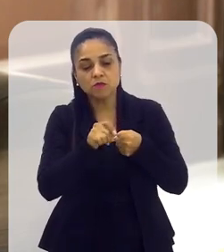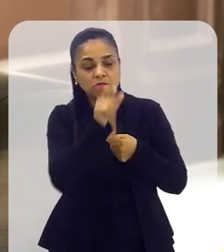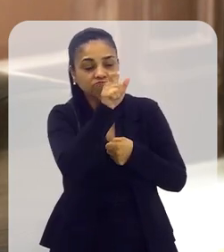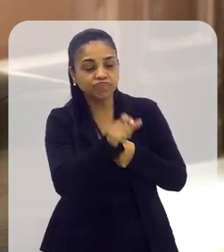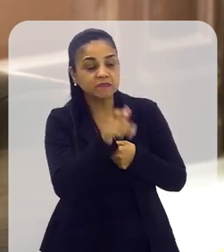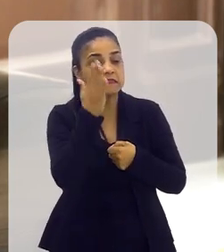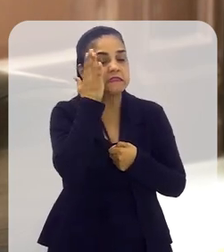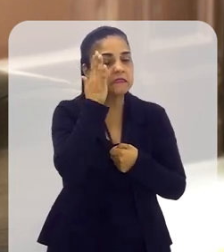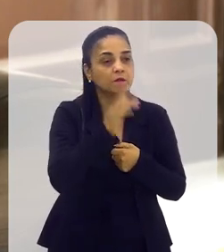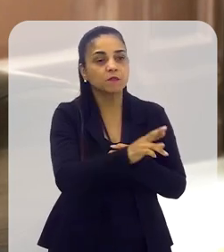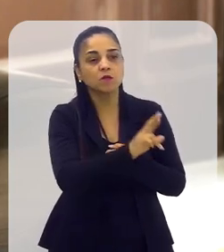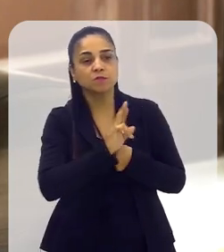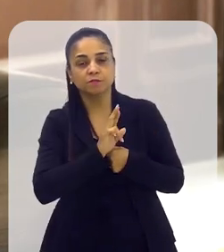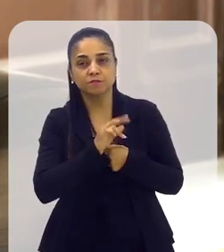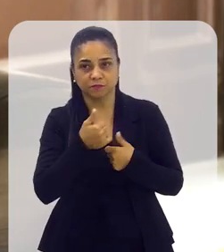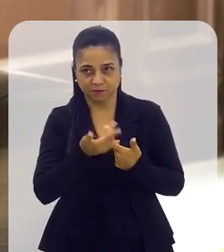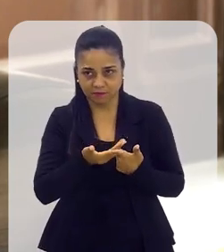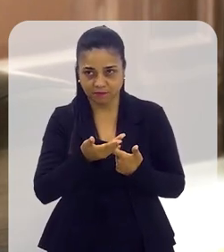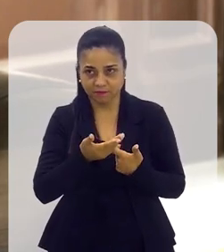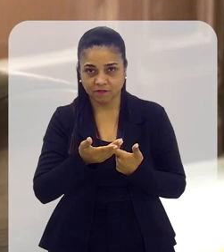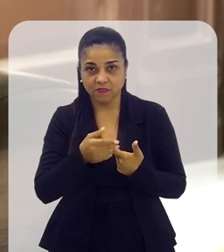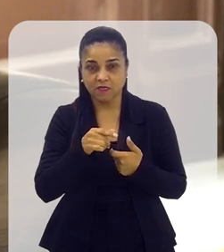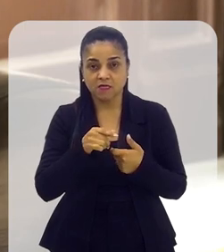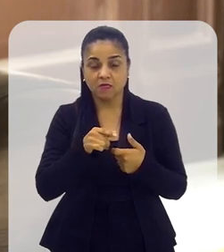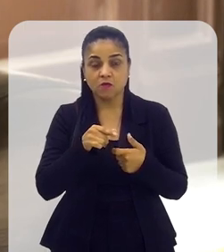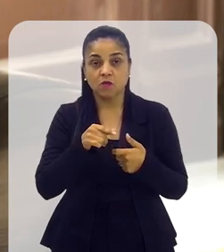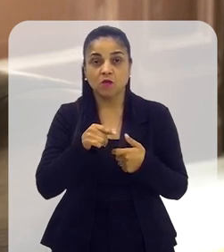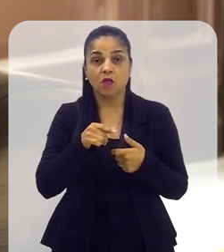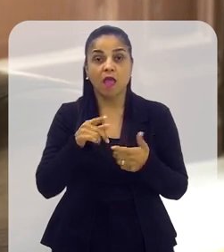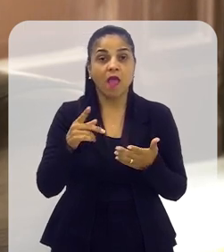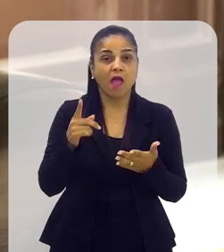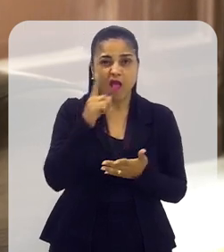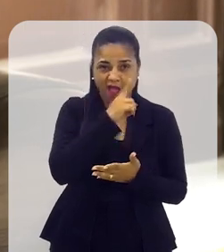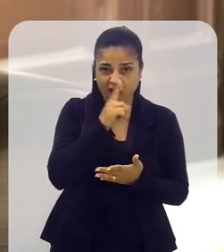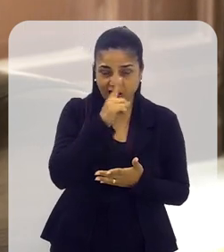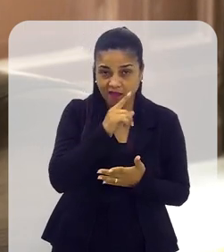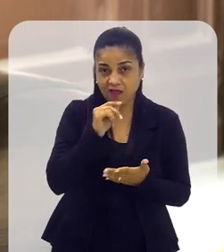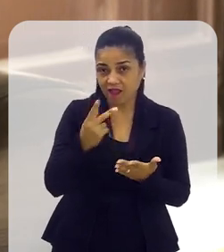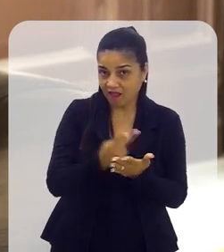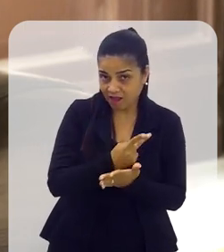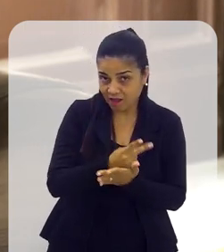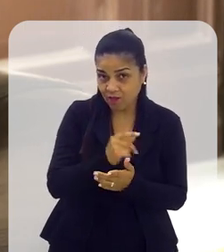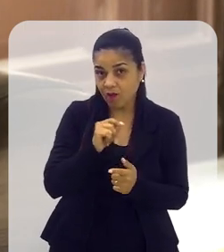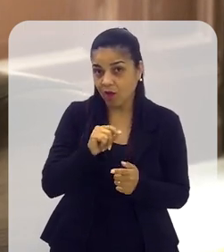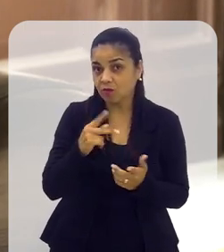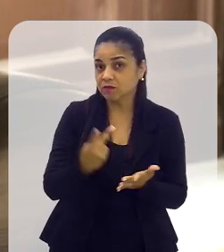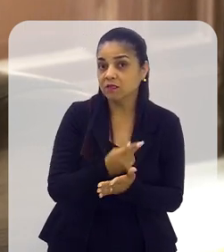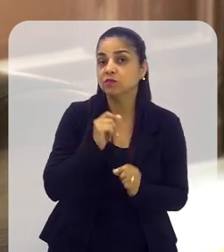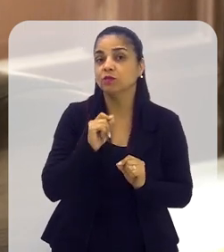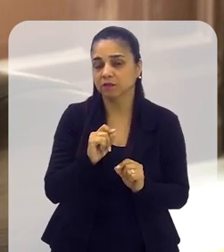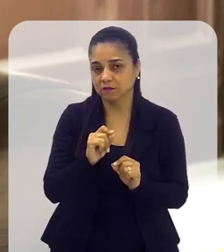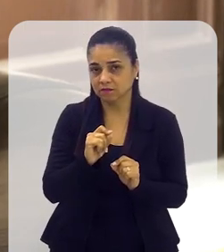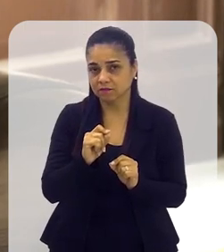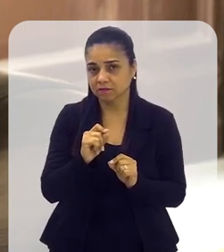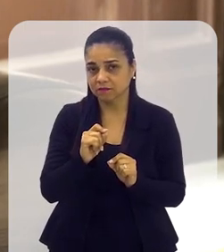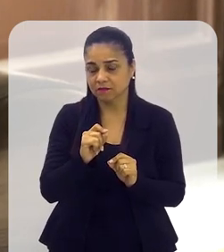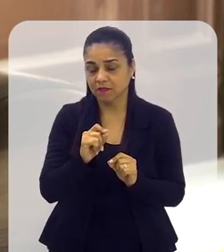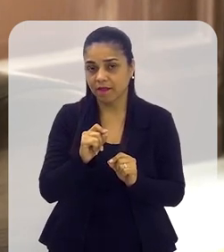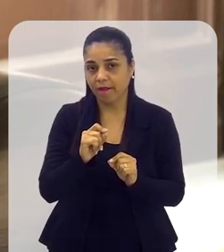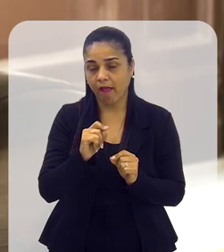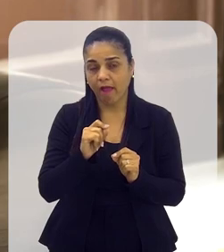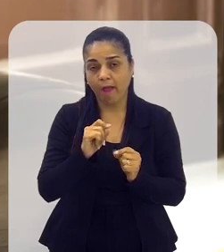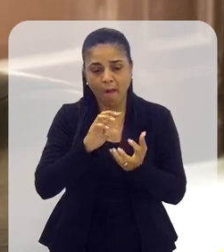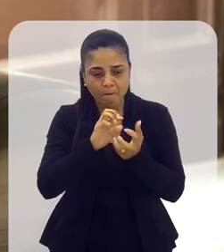me dar de retorno, entende? Não, faz isso aqui, porque o erro de muitos é